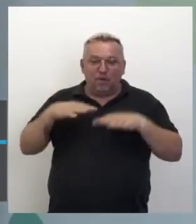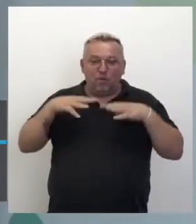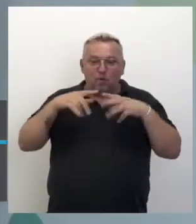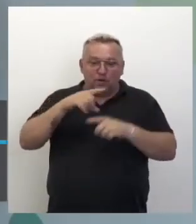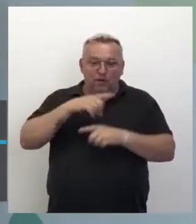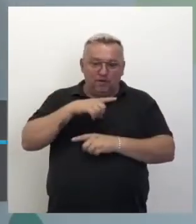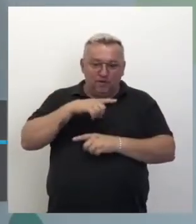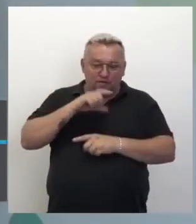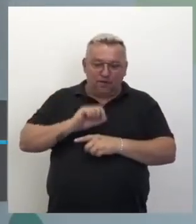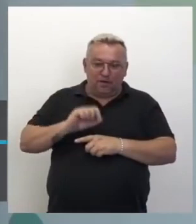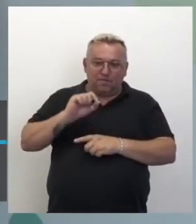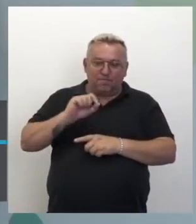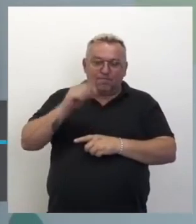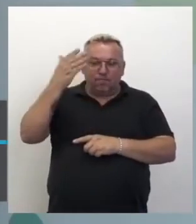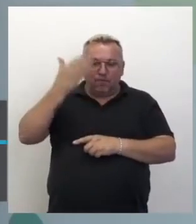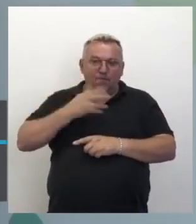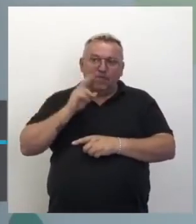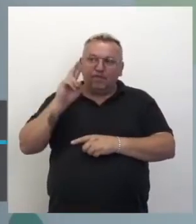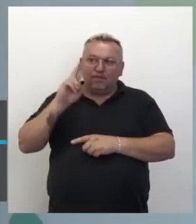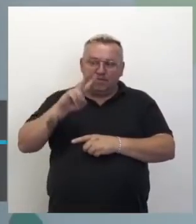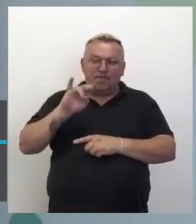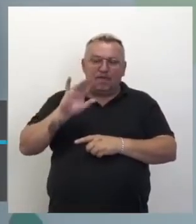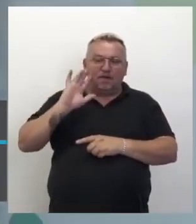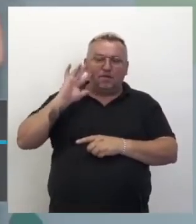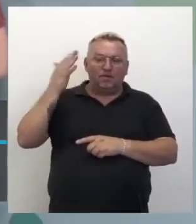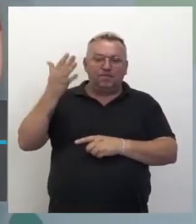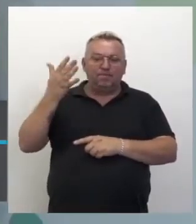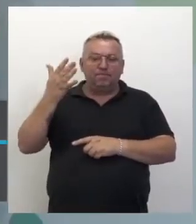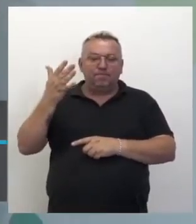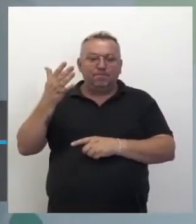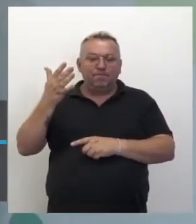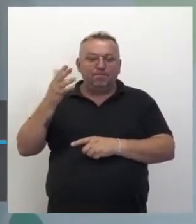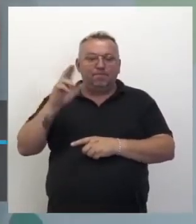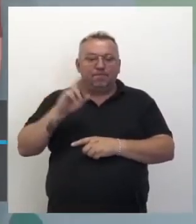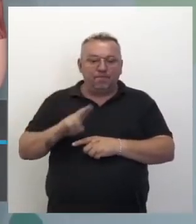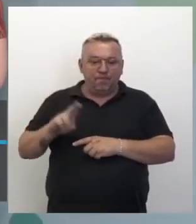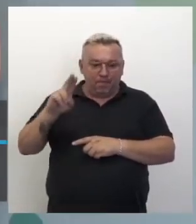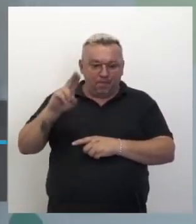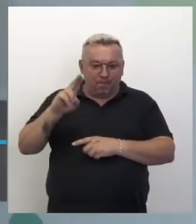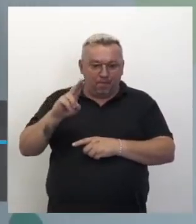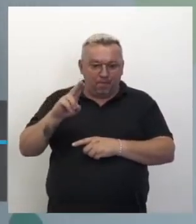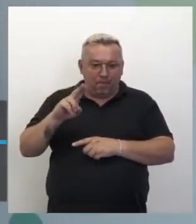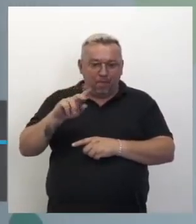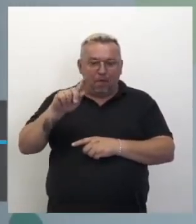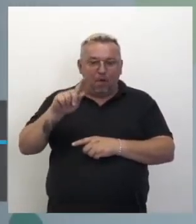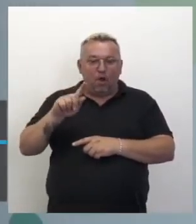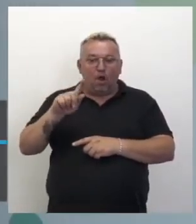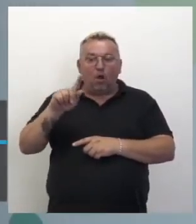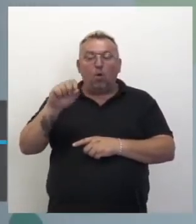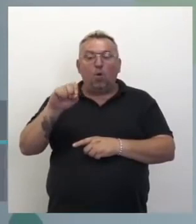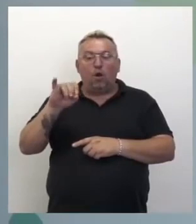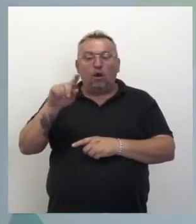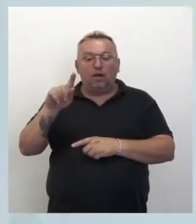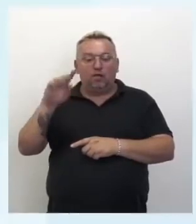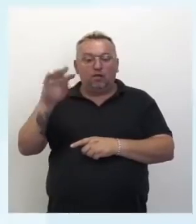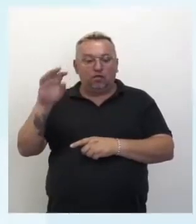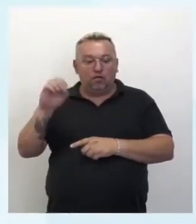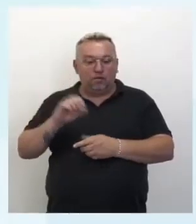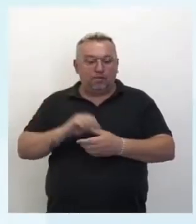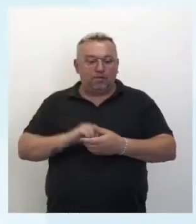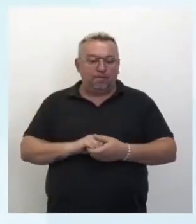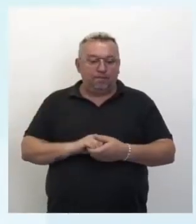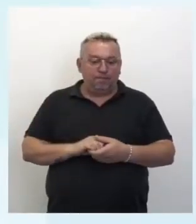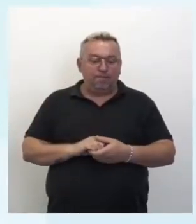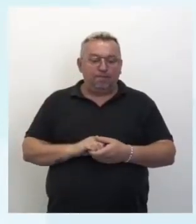ali, uma evidência que você sabe que aquela coisa vai acontecer, ou está planejado, você vai usar o going to. Então, se tiver no plural, você vai usar